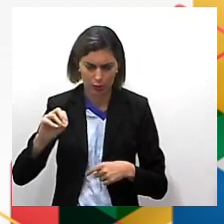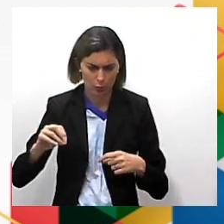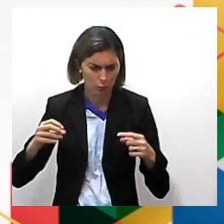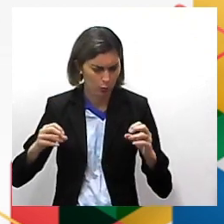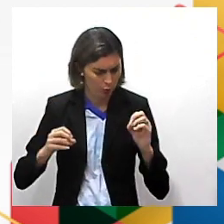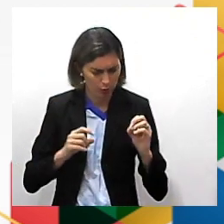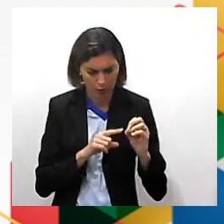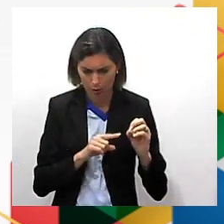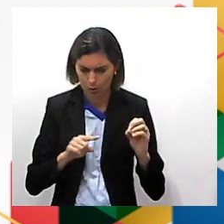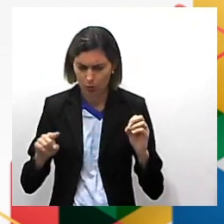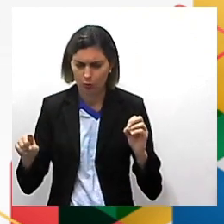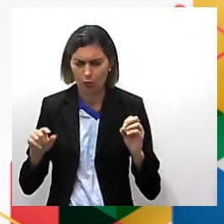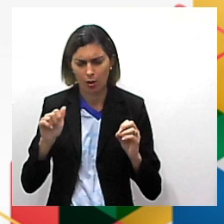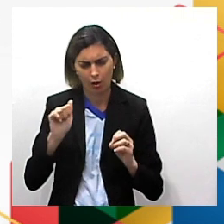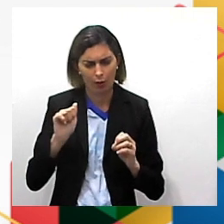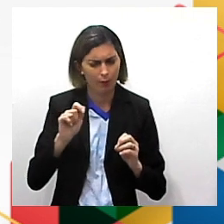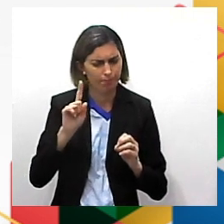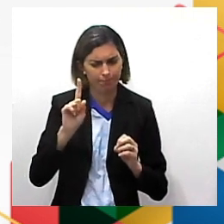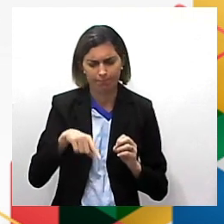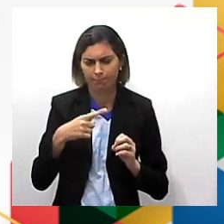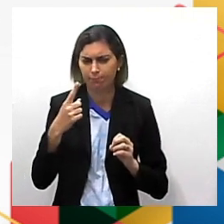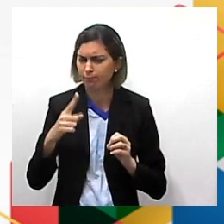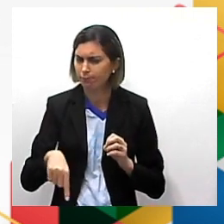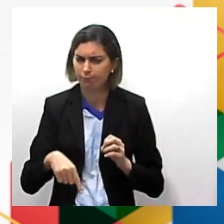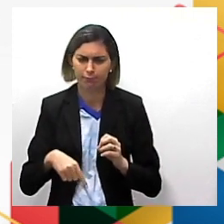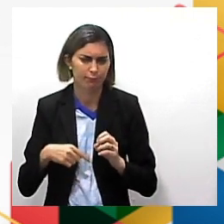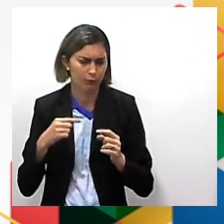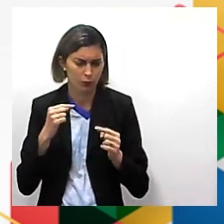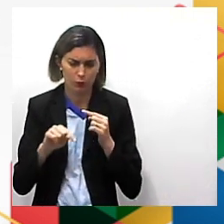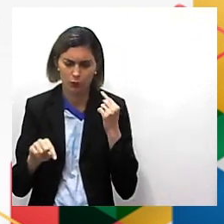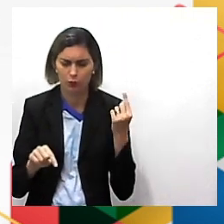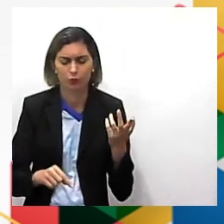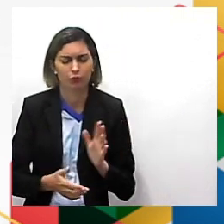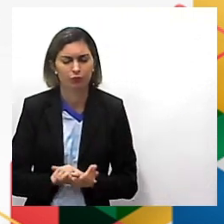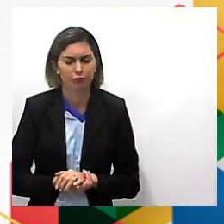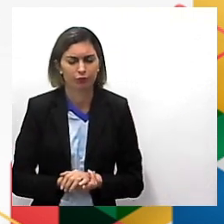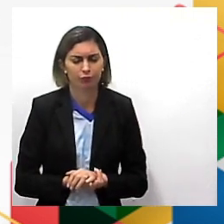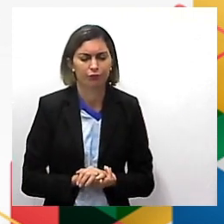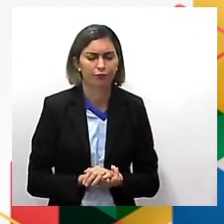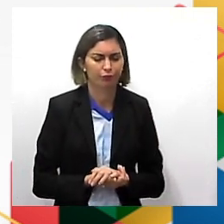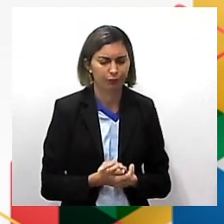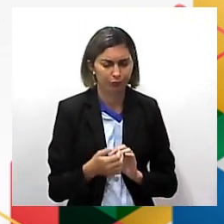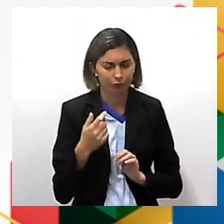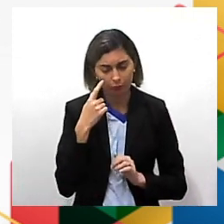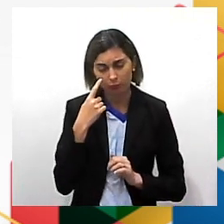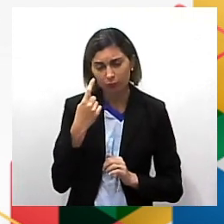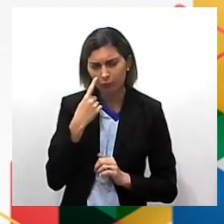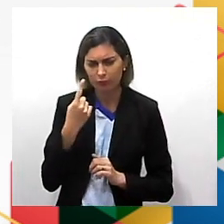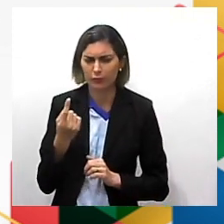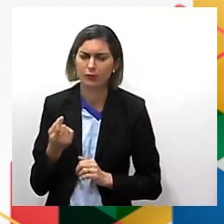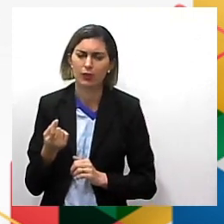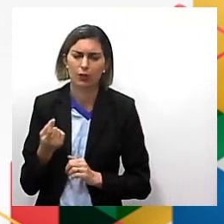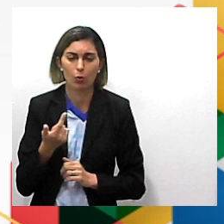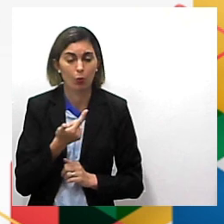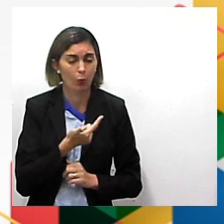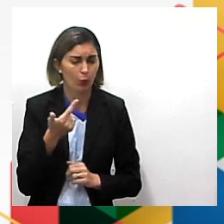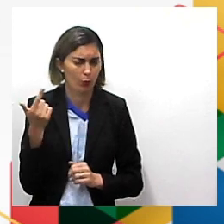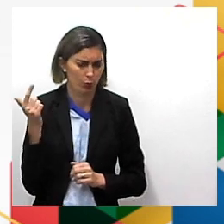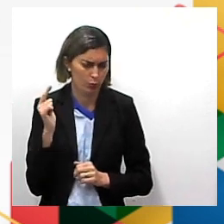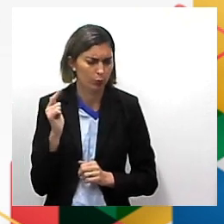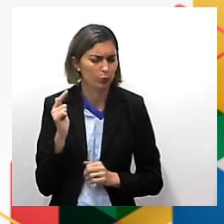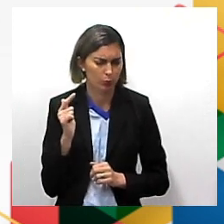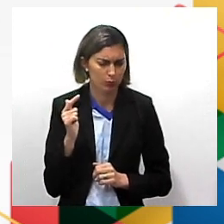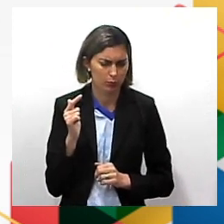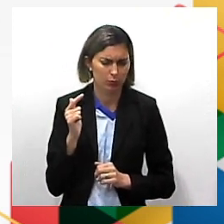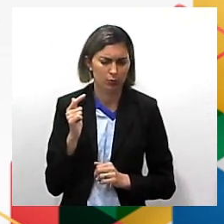ponto 0. Então, essa letra A, ela já não me serve, beleza? Já está descartada. Observe que as